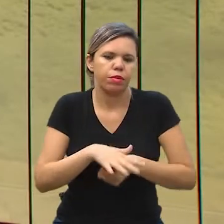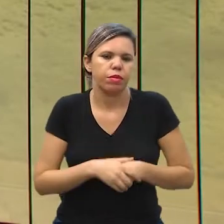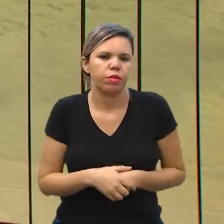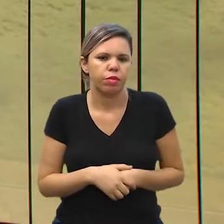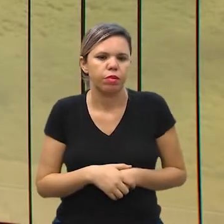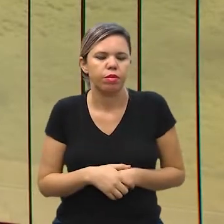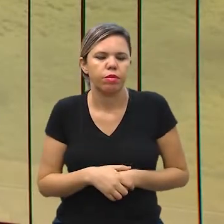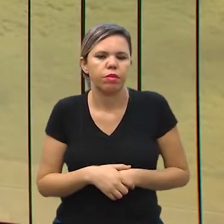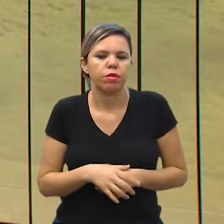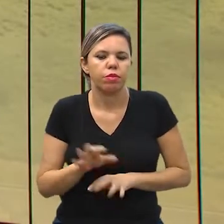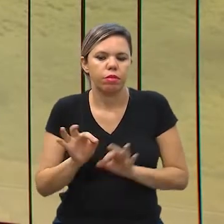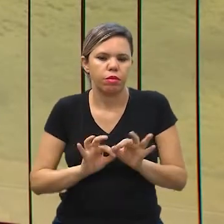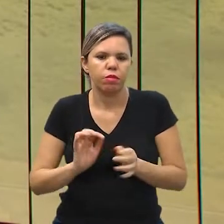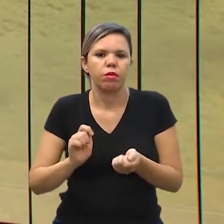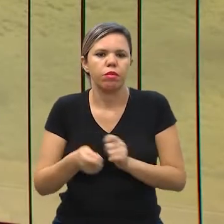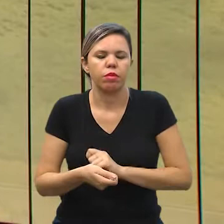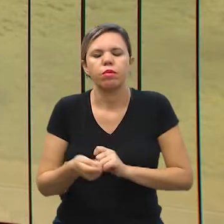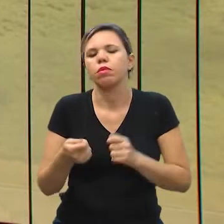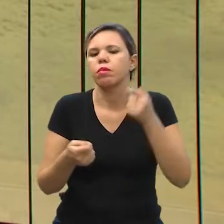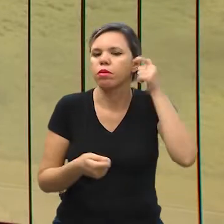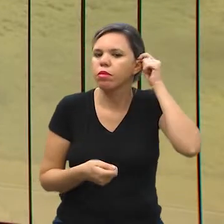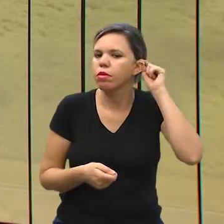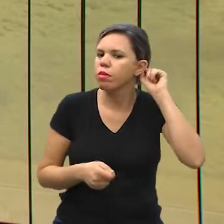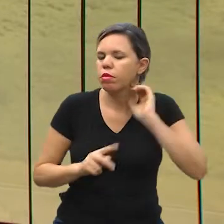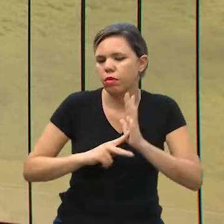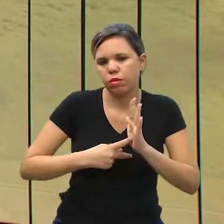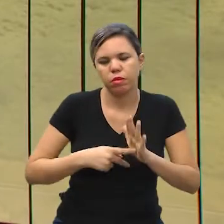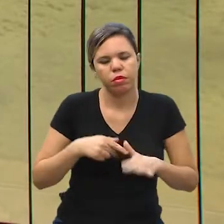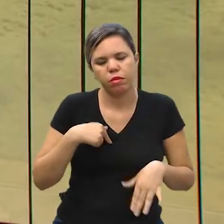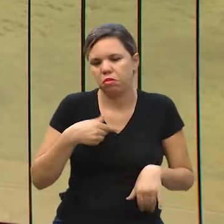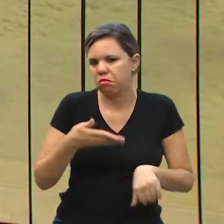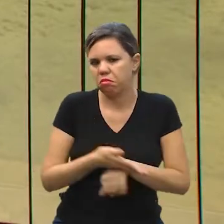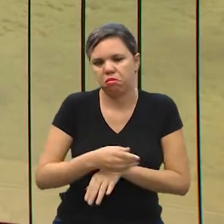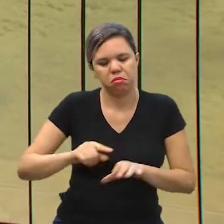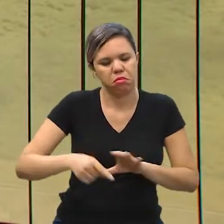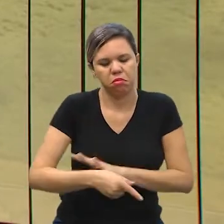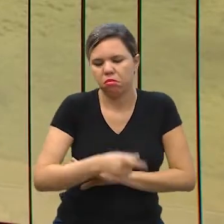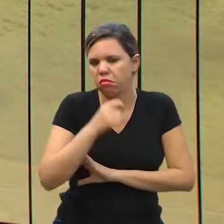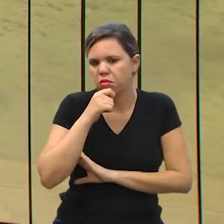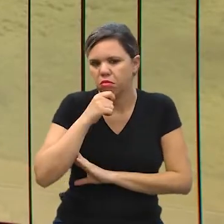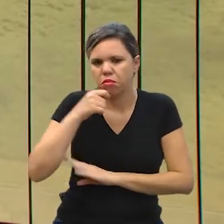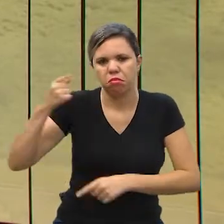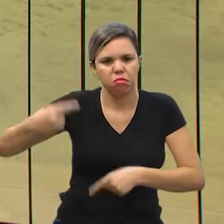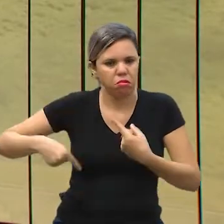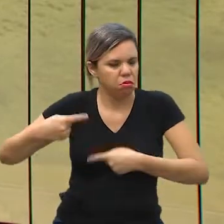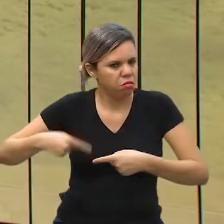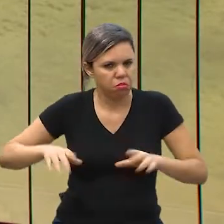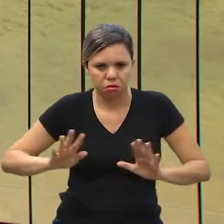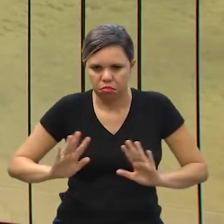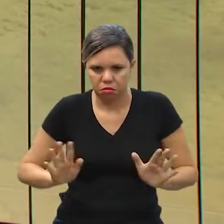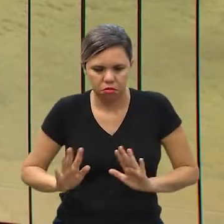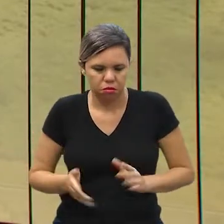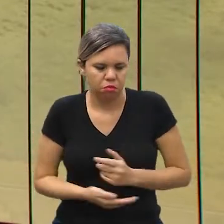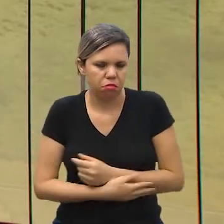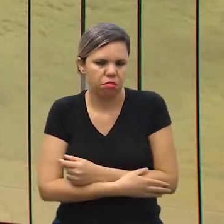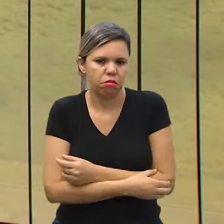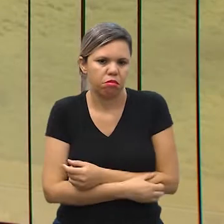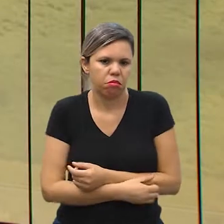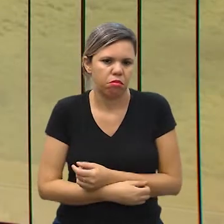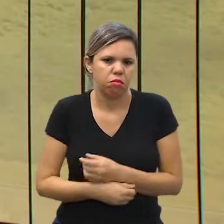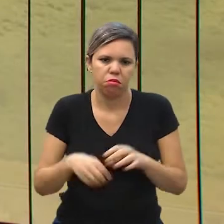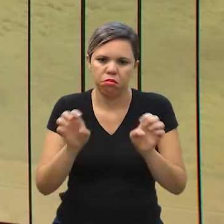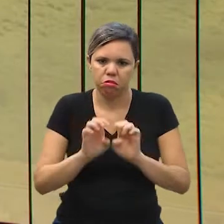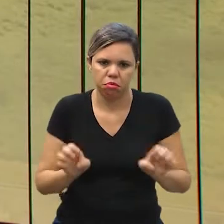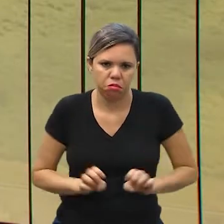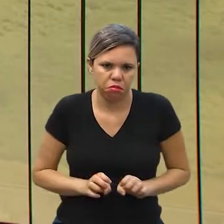seja organização sindical nunca tinha me envolvido muito com muita